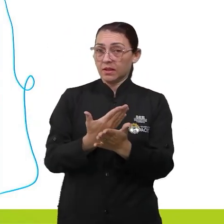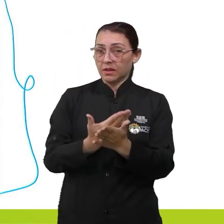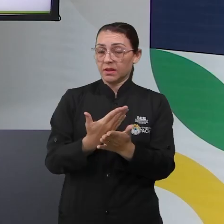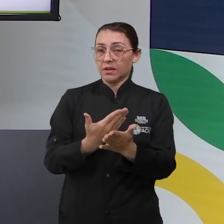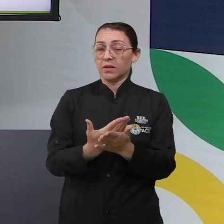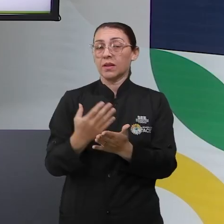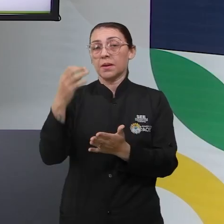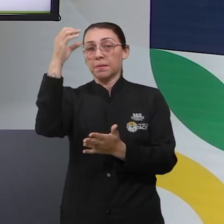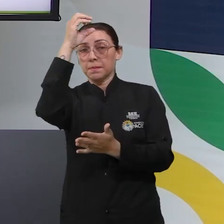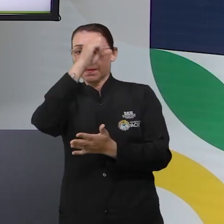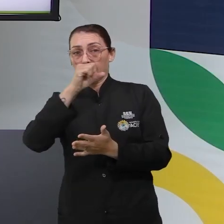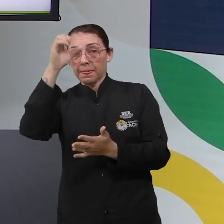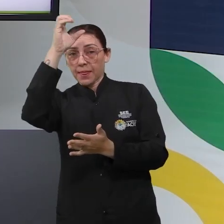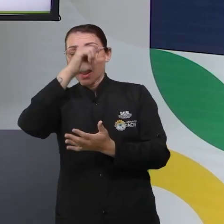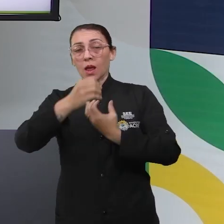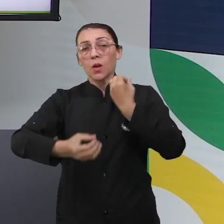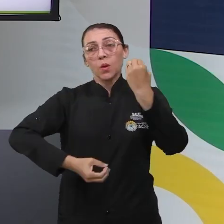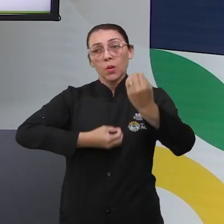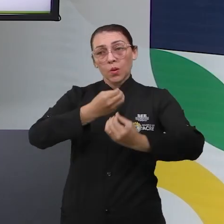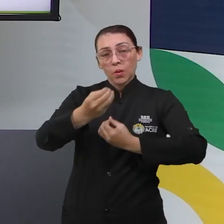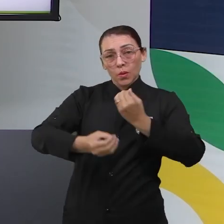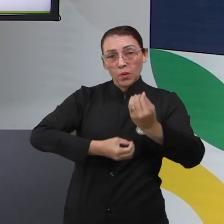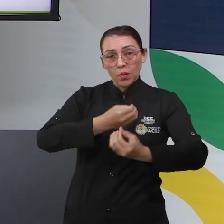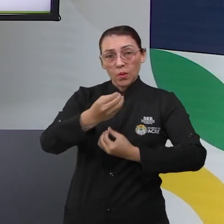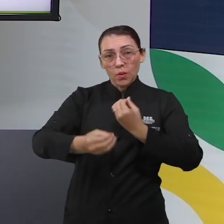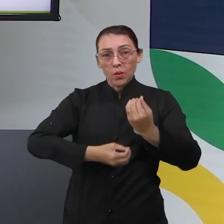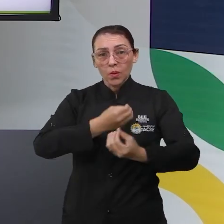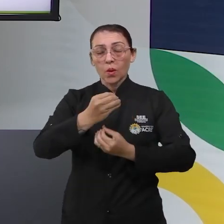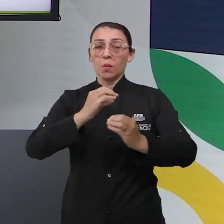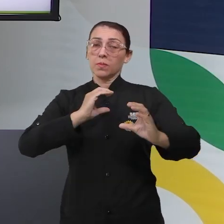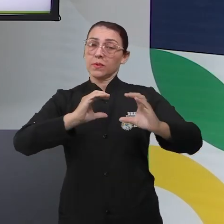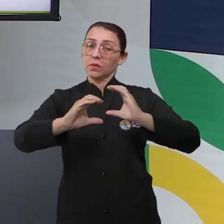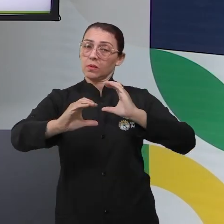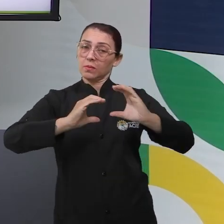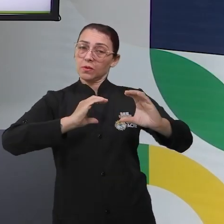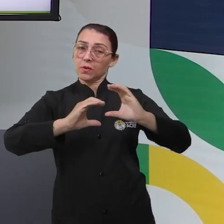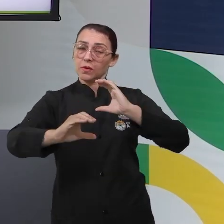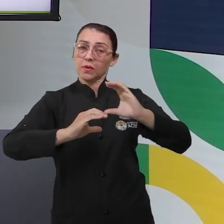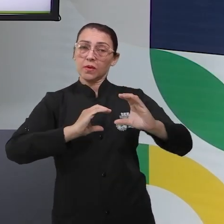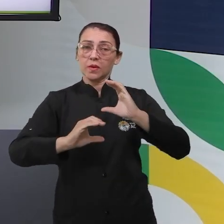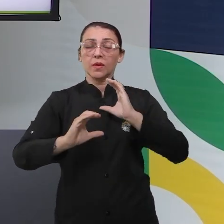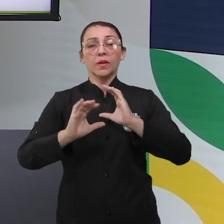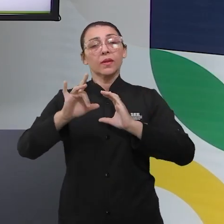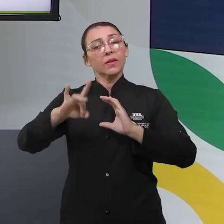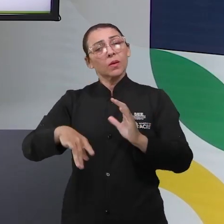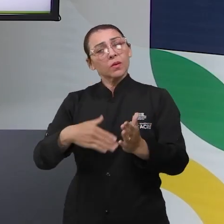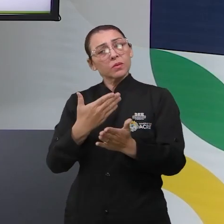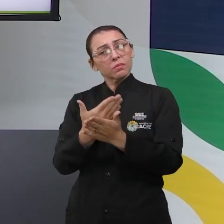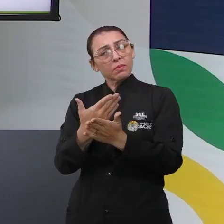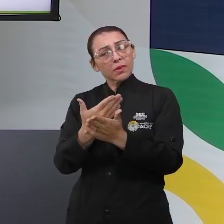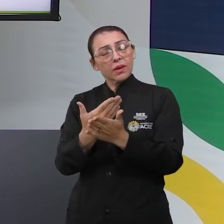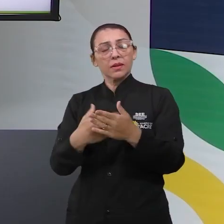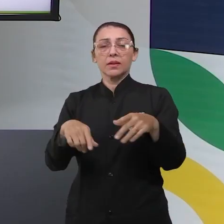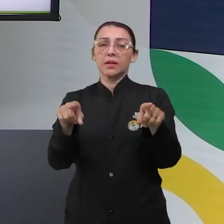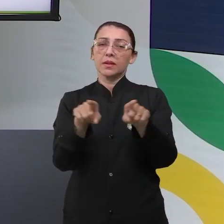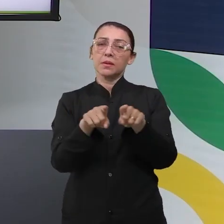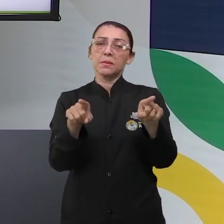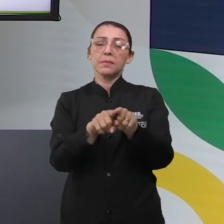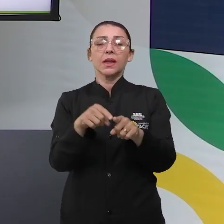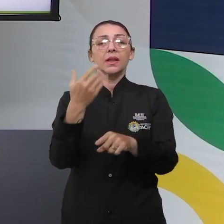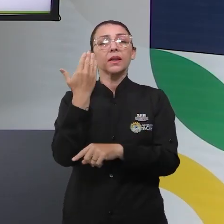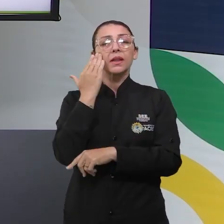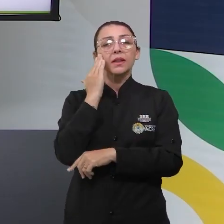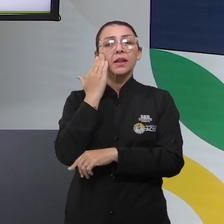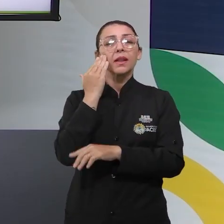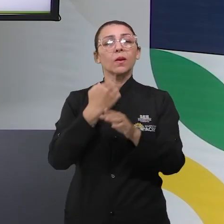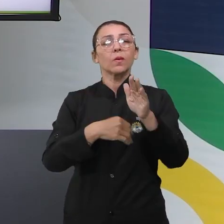nós aprendemos como que nós devemos nos comunicar. Na nossa última aula, nós até